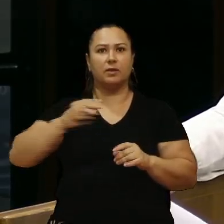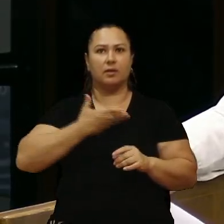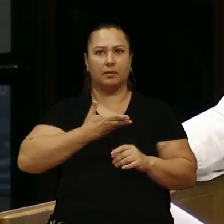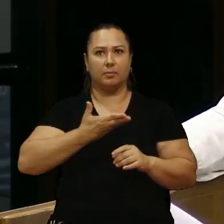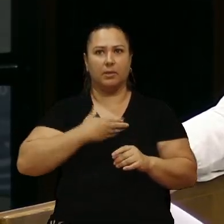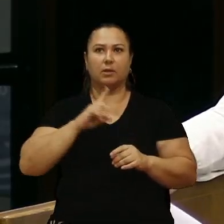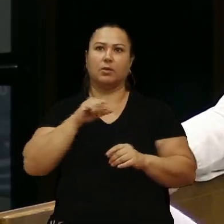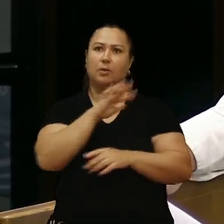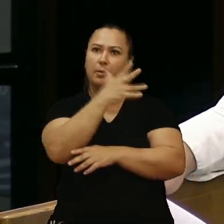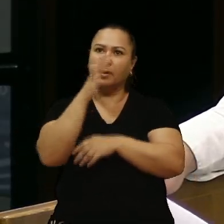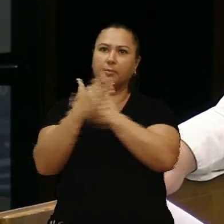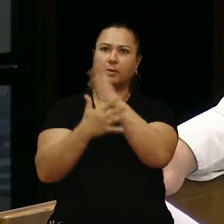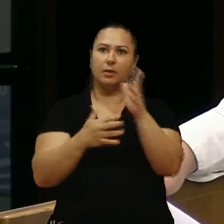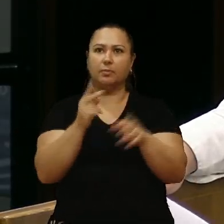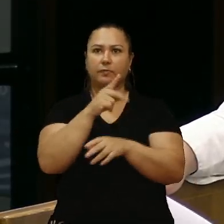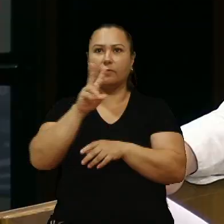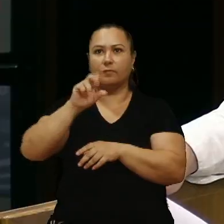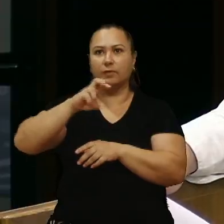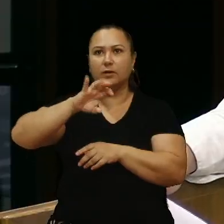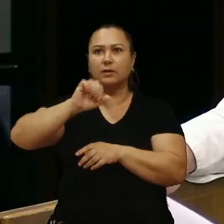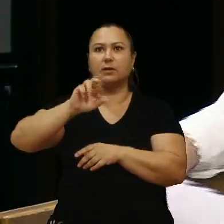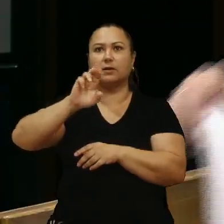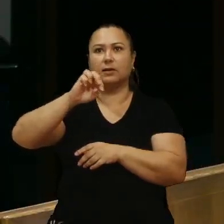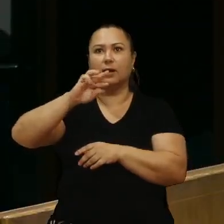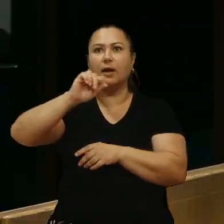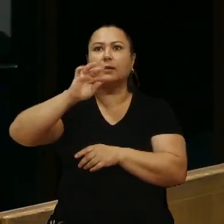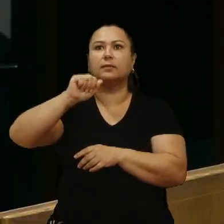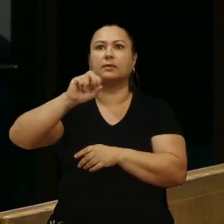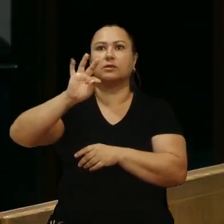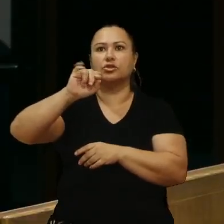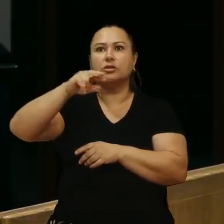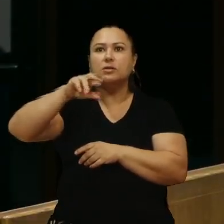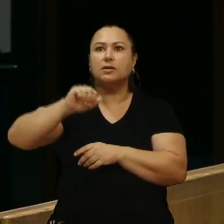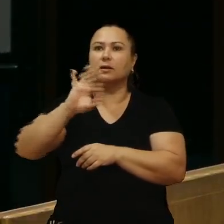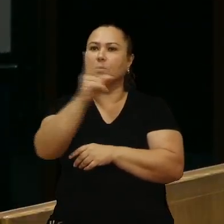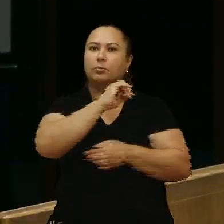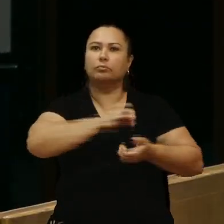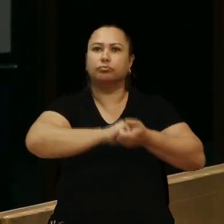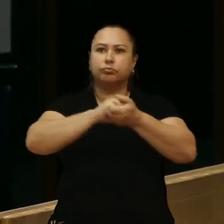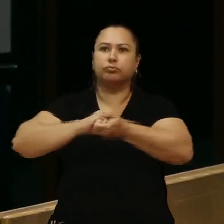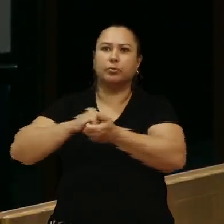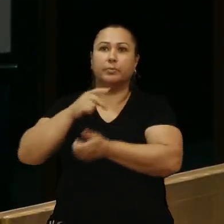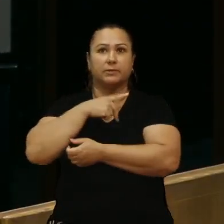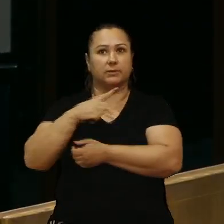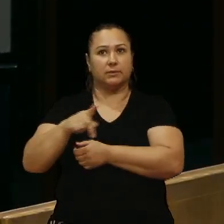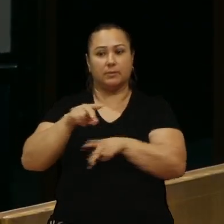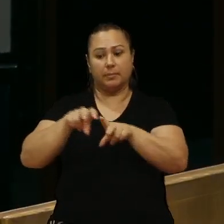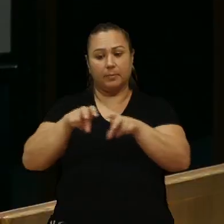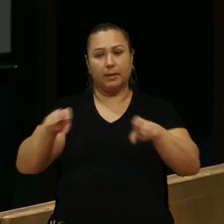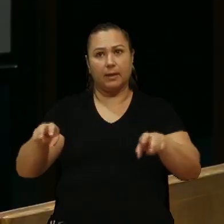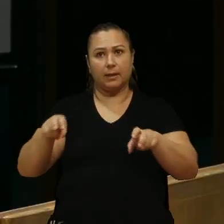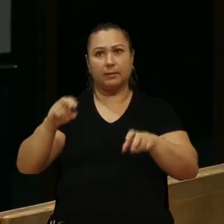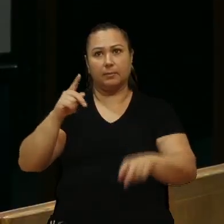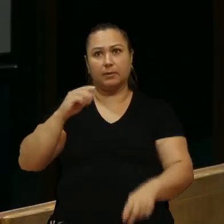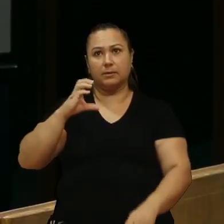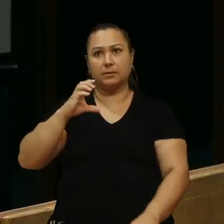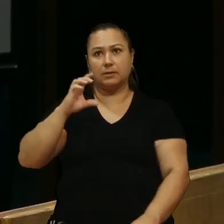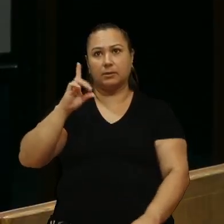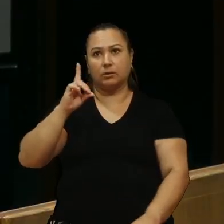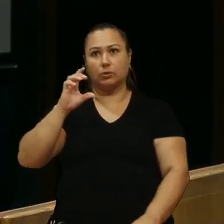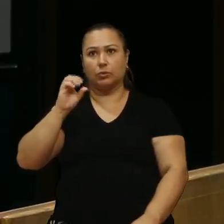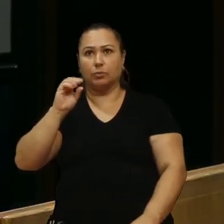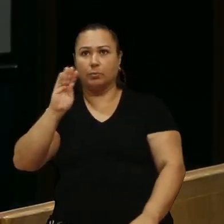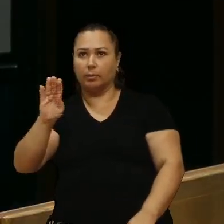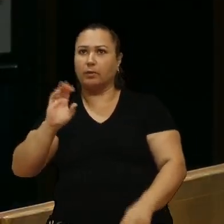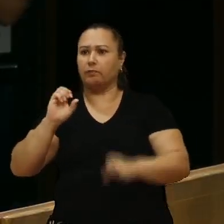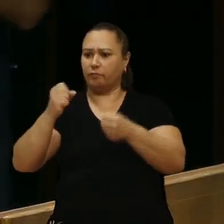Meio Ambiente, a professora Vânia, a Renata, a Tina também. Presidente, a bancada do PCdoB fez muita